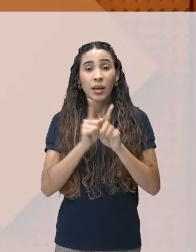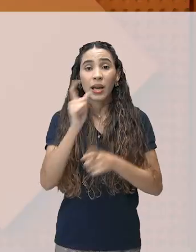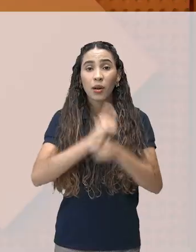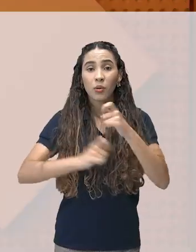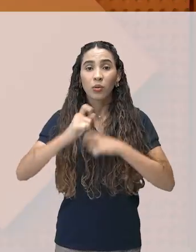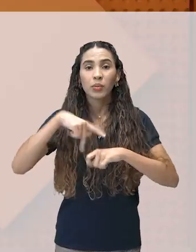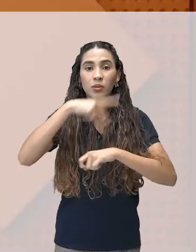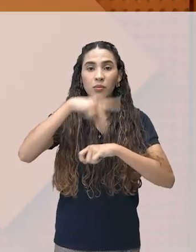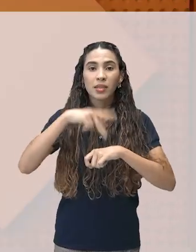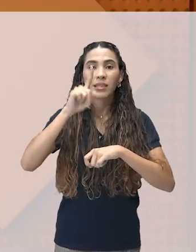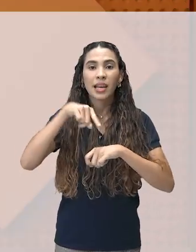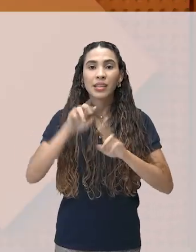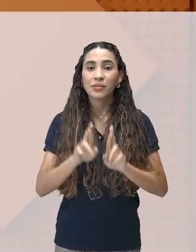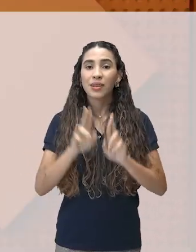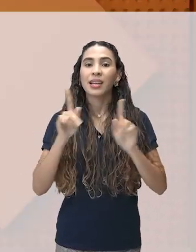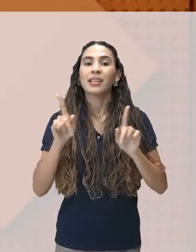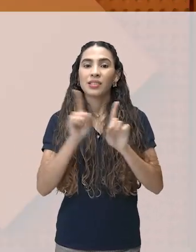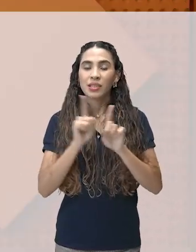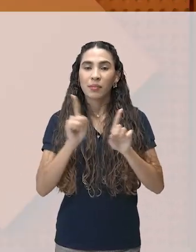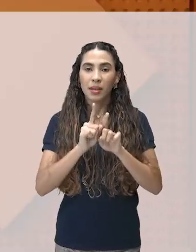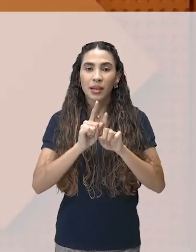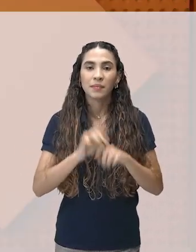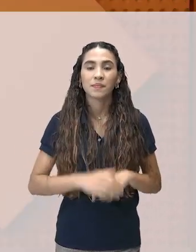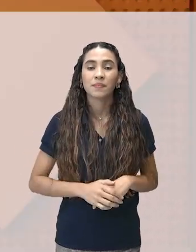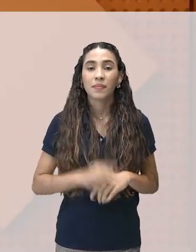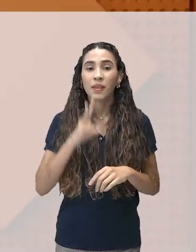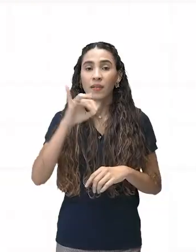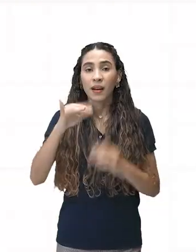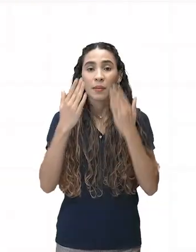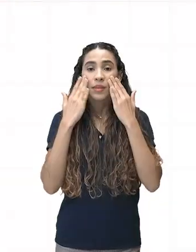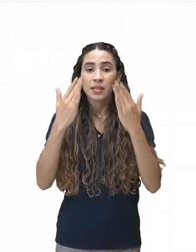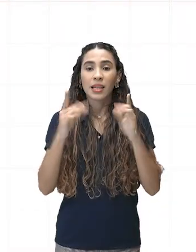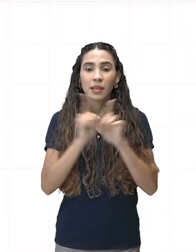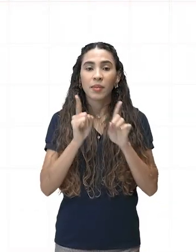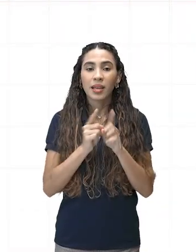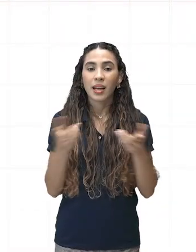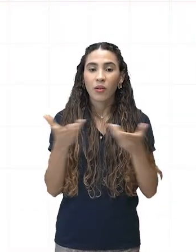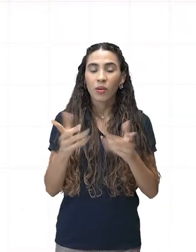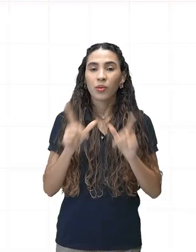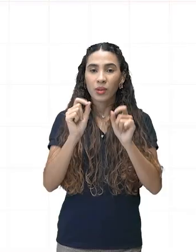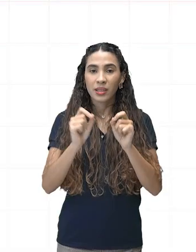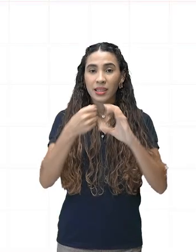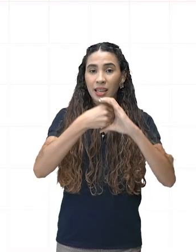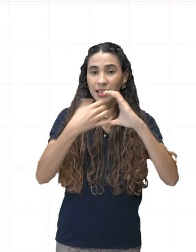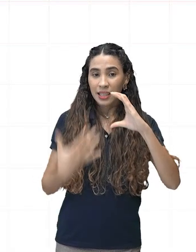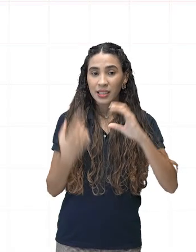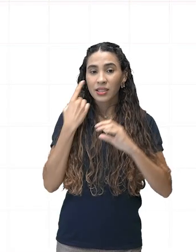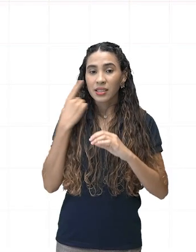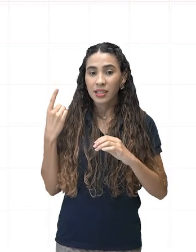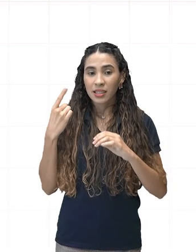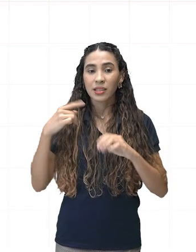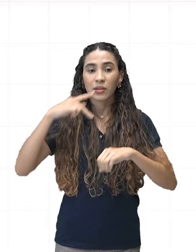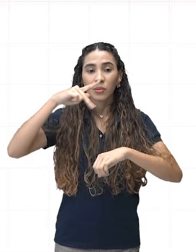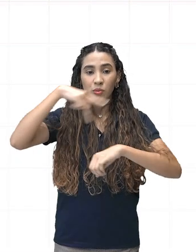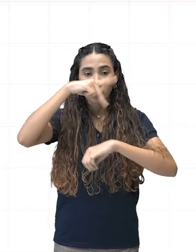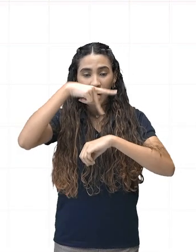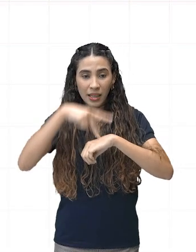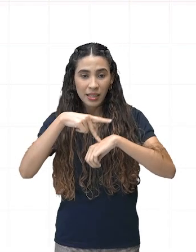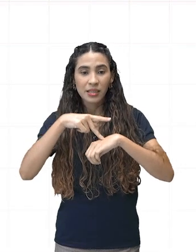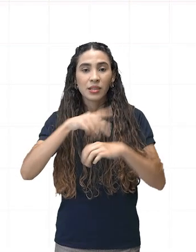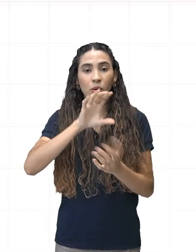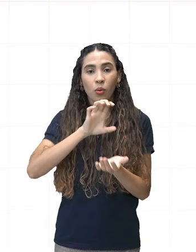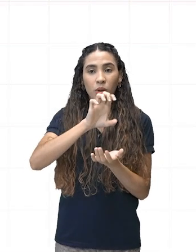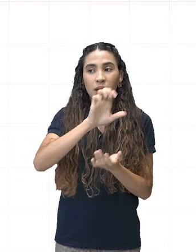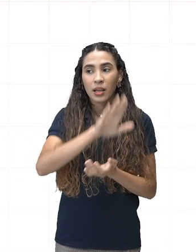desses países são muito diferentes entre elas. A gente vai destacar melhor para vocês essas características dos países que compõem o